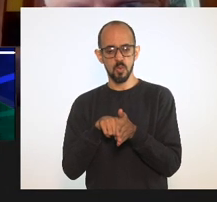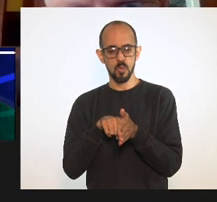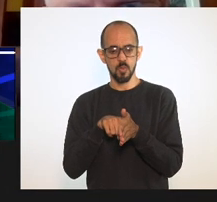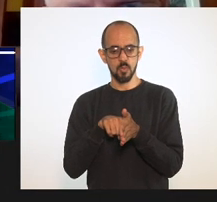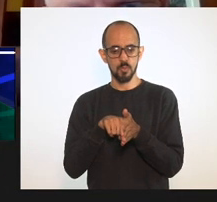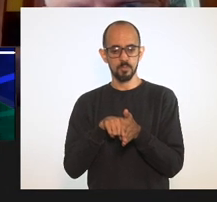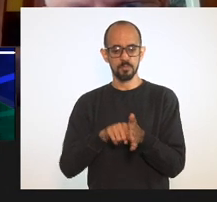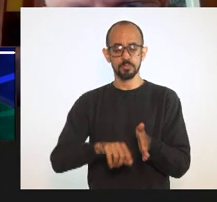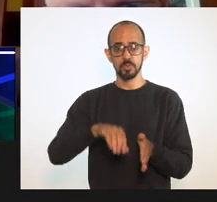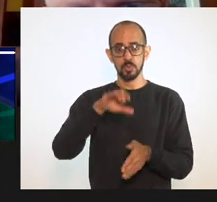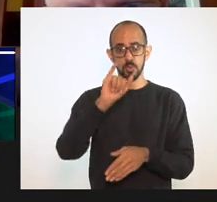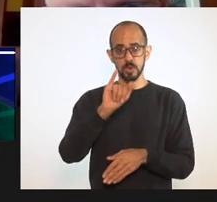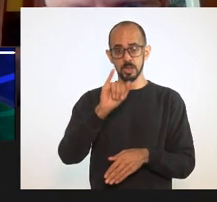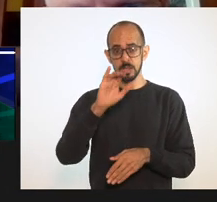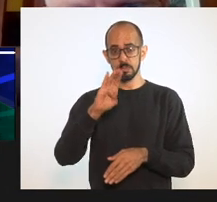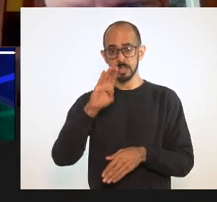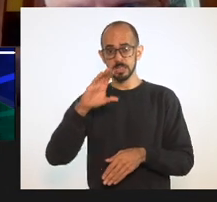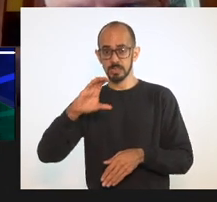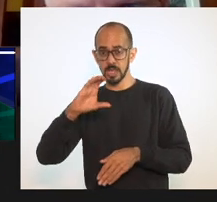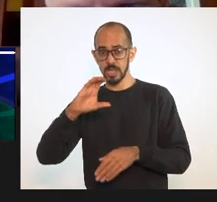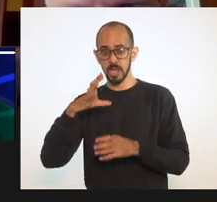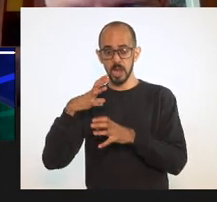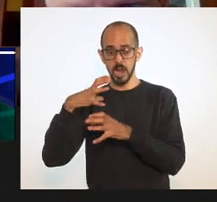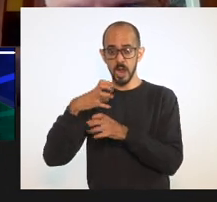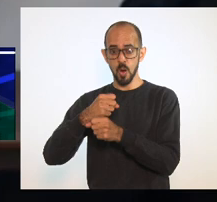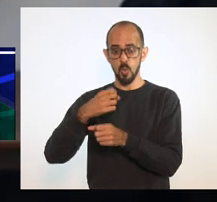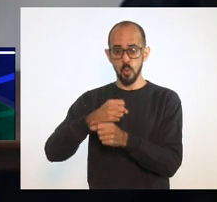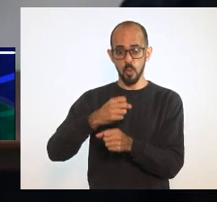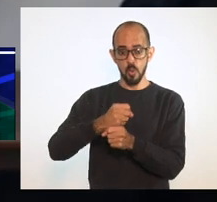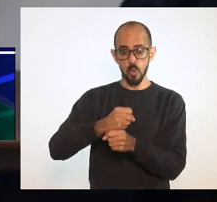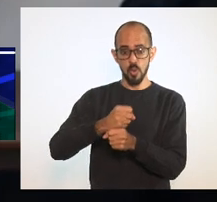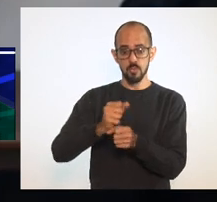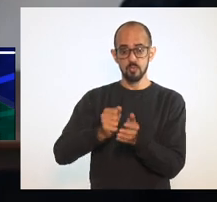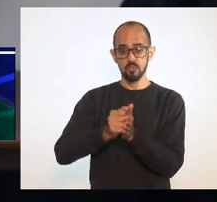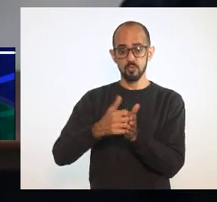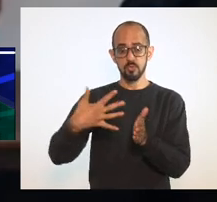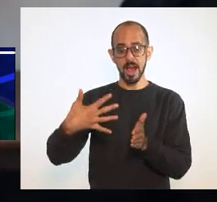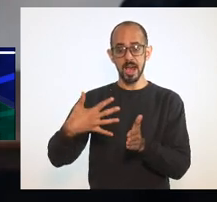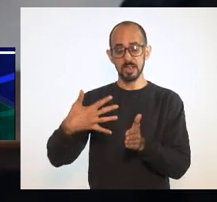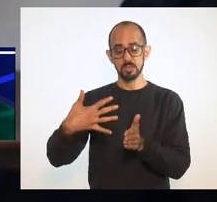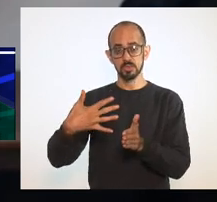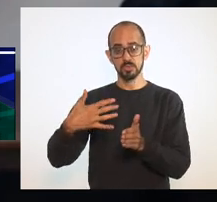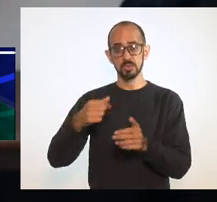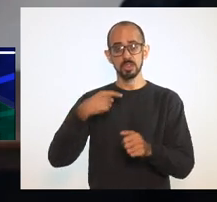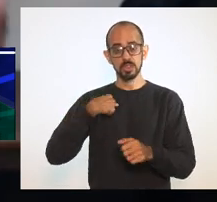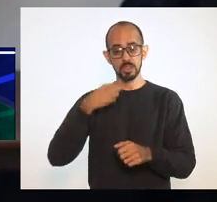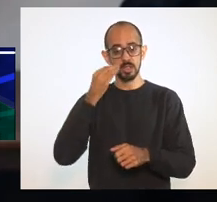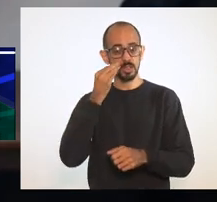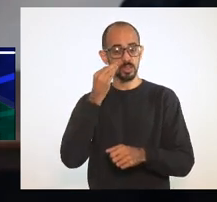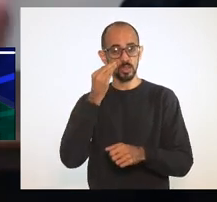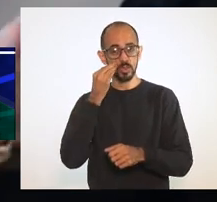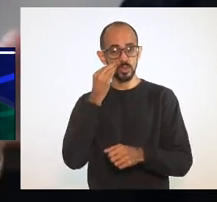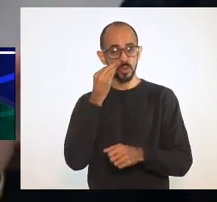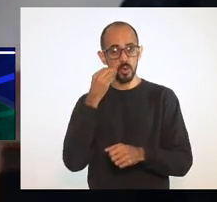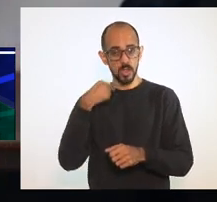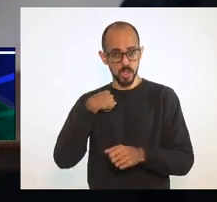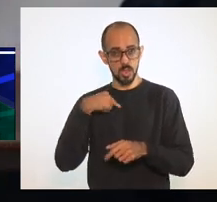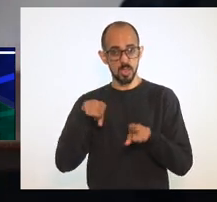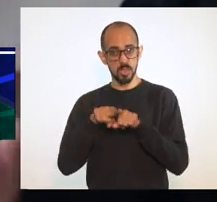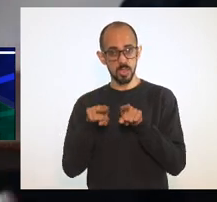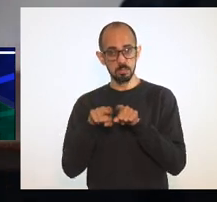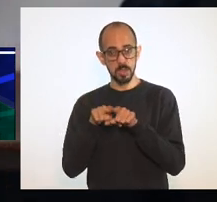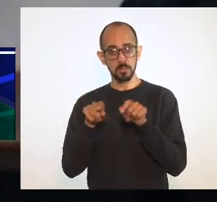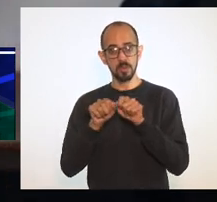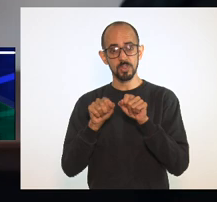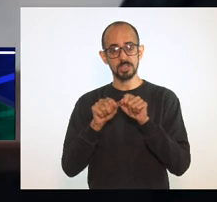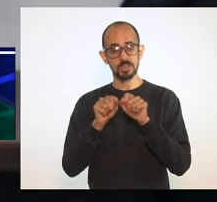O IBP procurou diversas vezes, inclusive a mim, para tentar fazer um relatório paralelo, enfim,